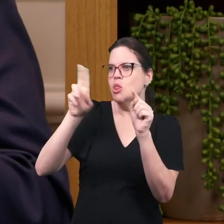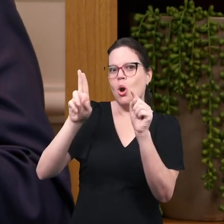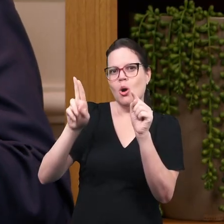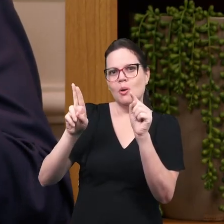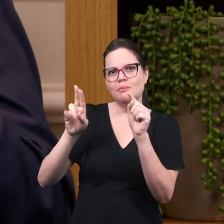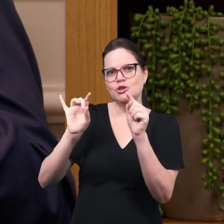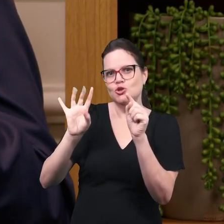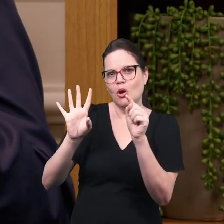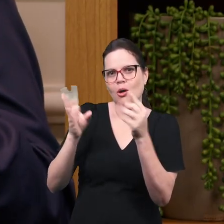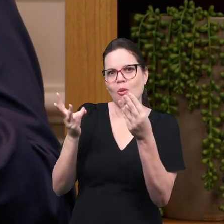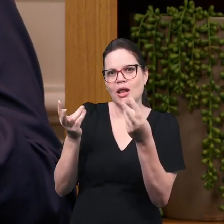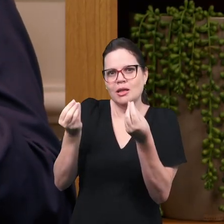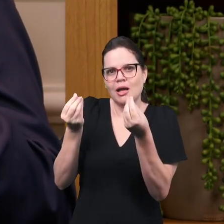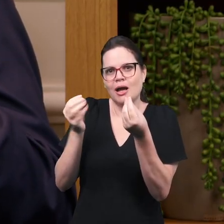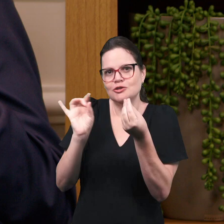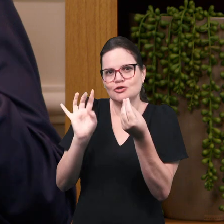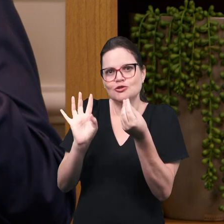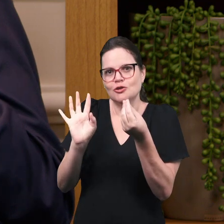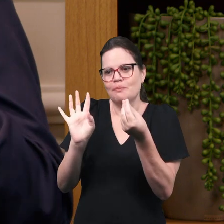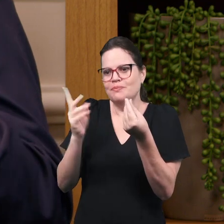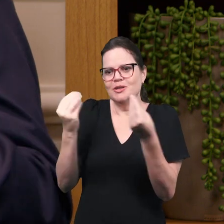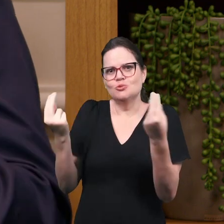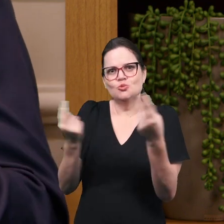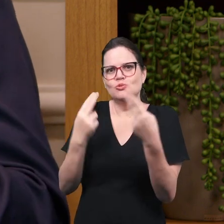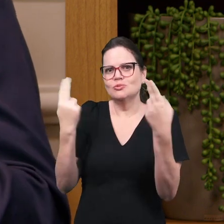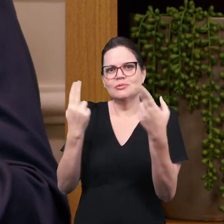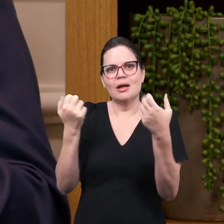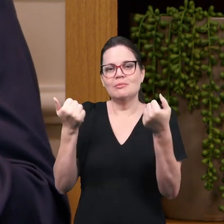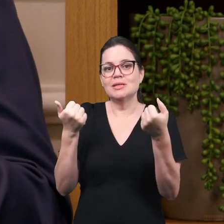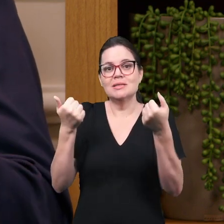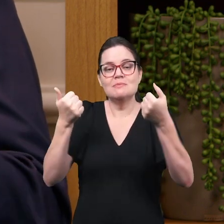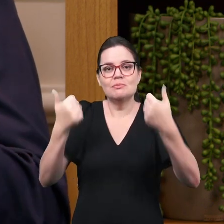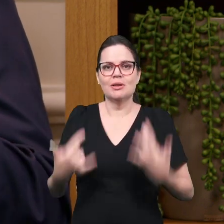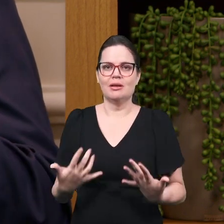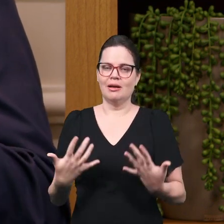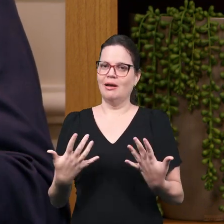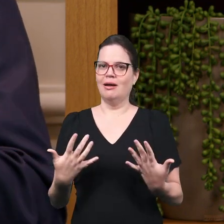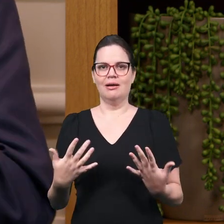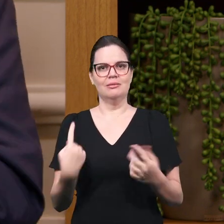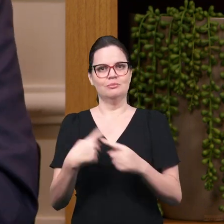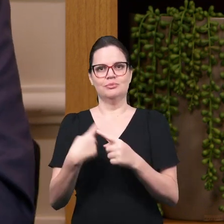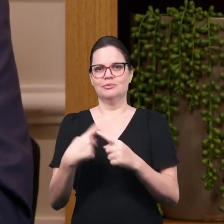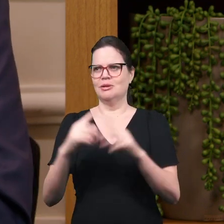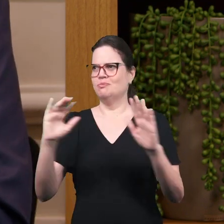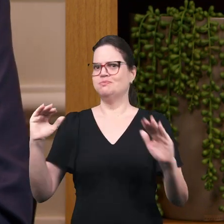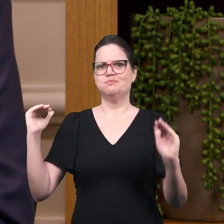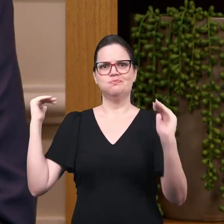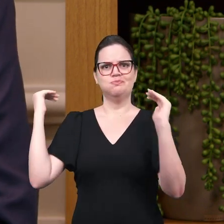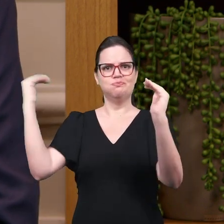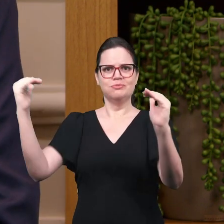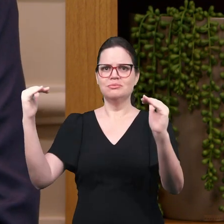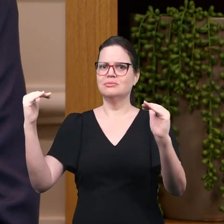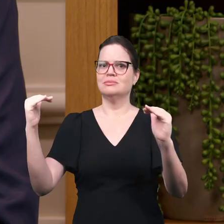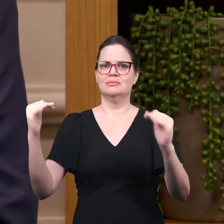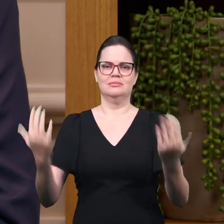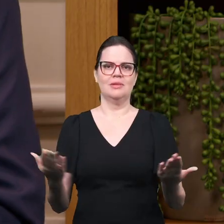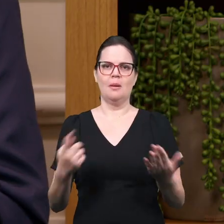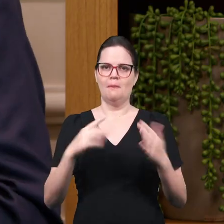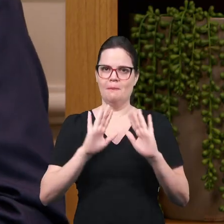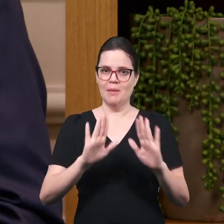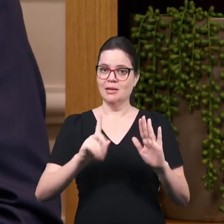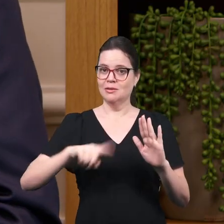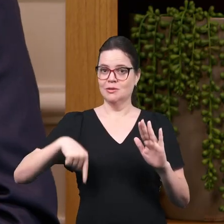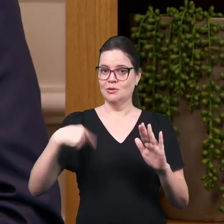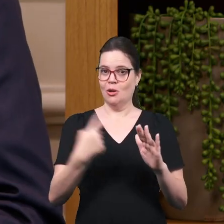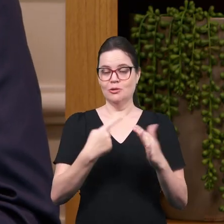das qualidades a nível da grandeza do Senhor e também do seu merecimento. Mas nós vamos aqui com você,